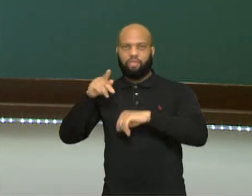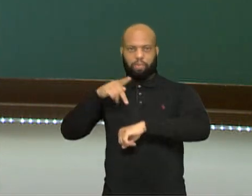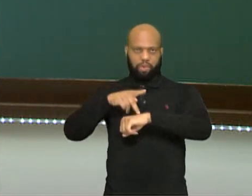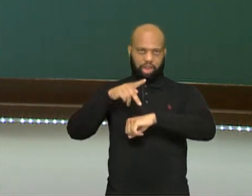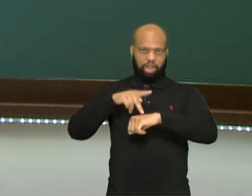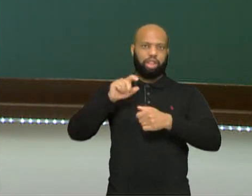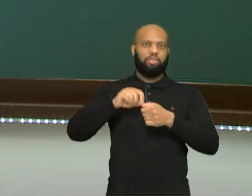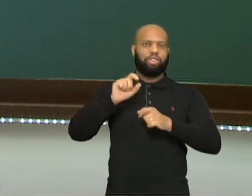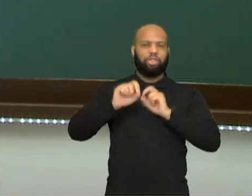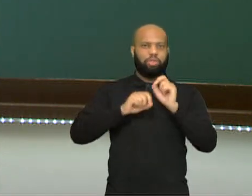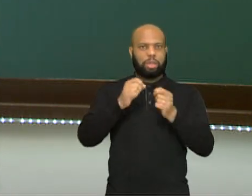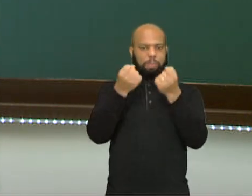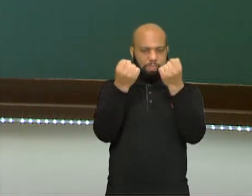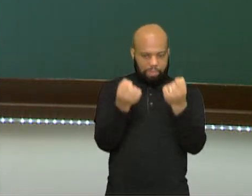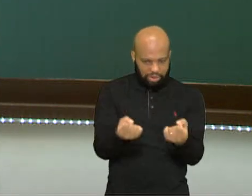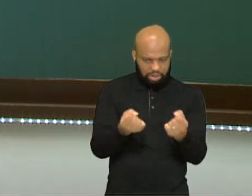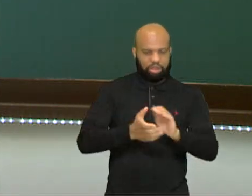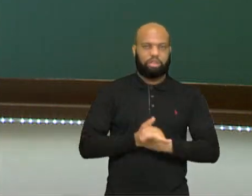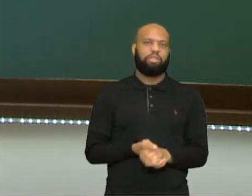trabalho pesado, tá?